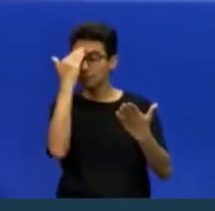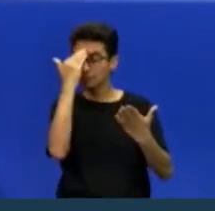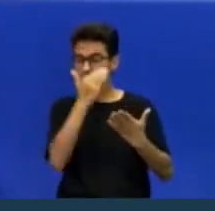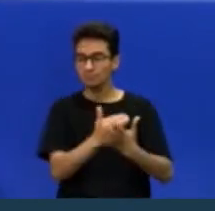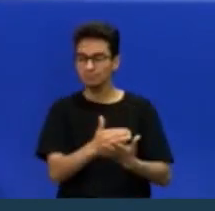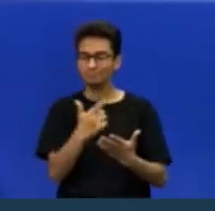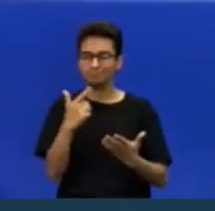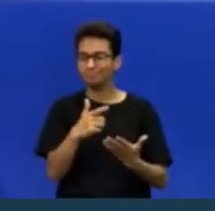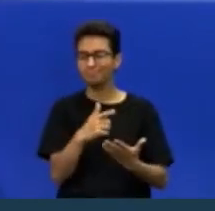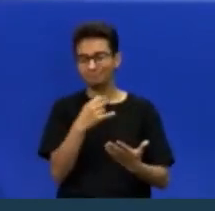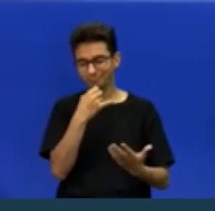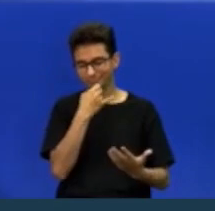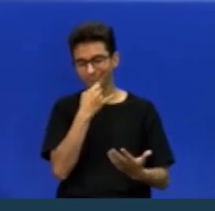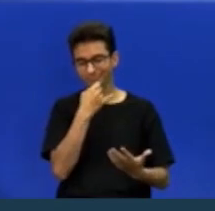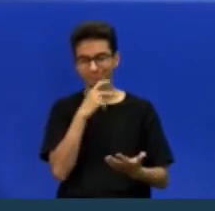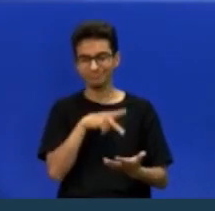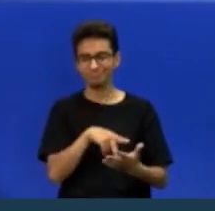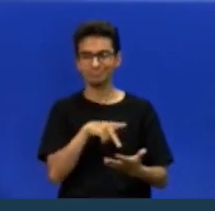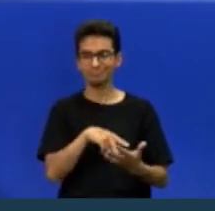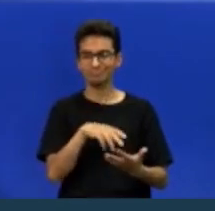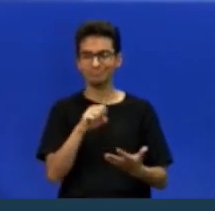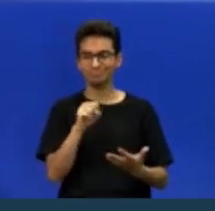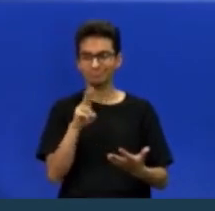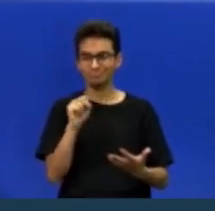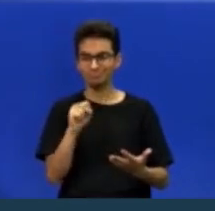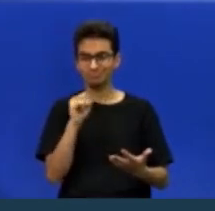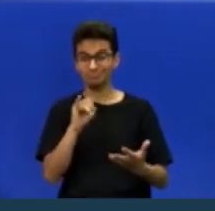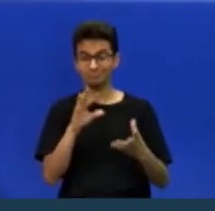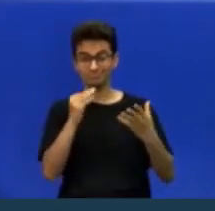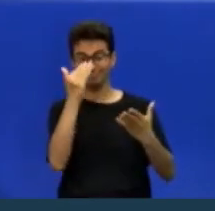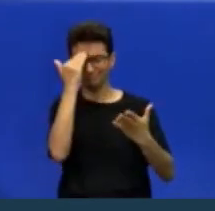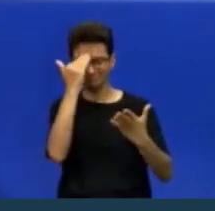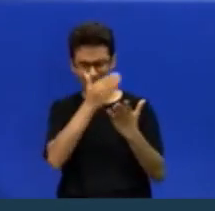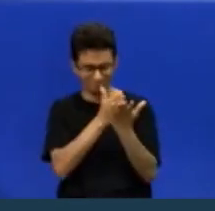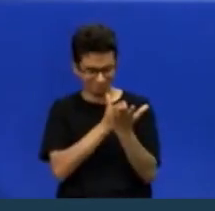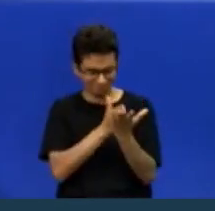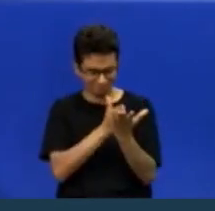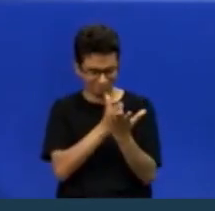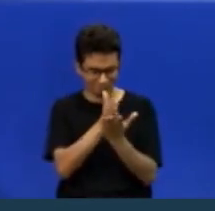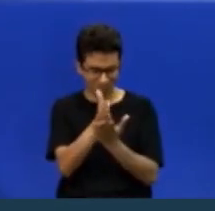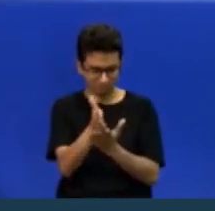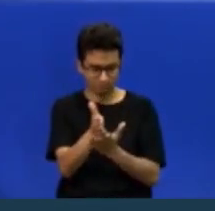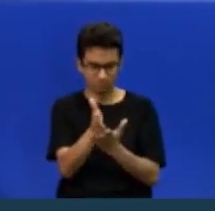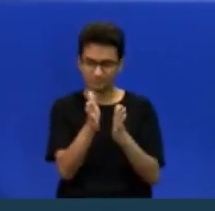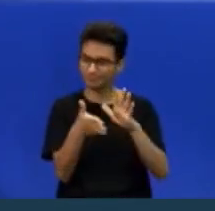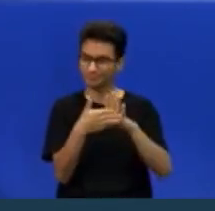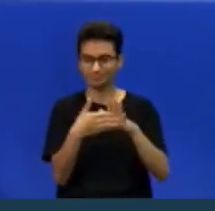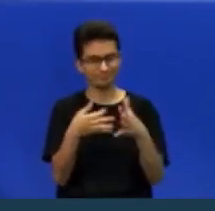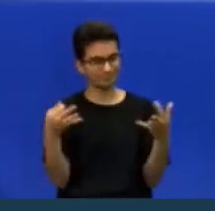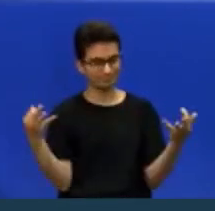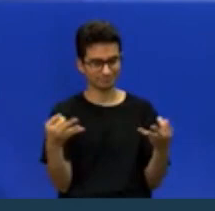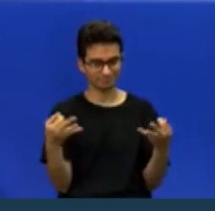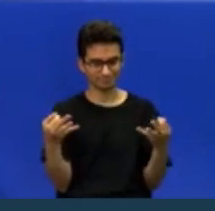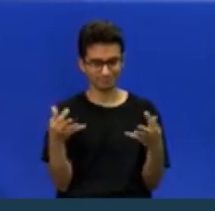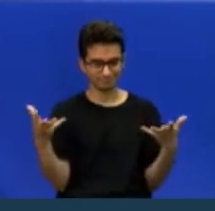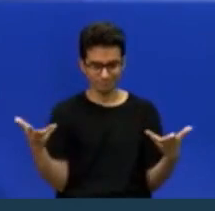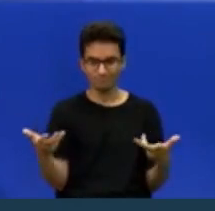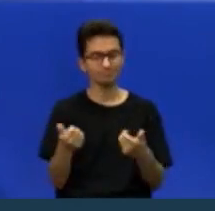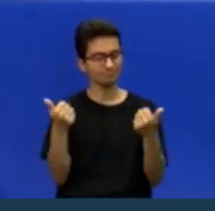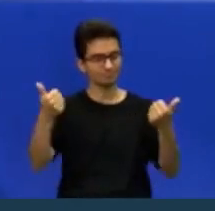mas do ponto de vista conceitual, o SUS, se fosse colocado em prática tal qual ele se estabelece, seria, sem dúvida